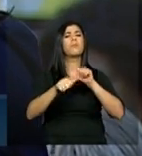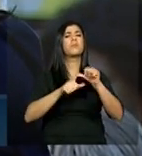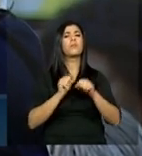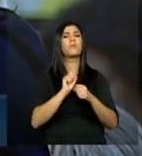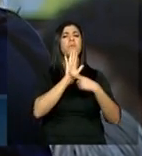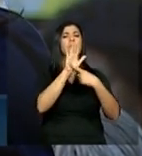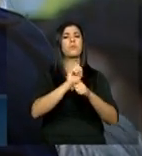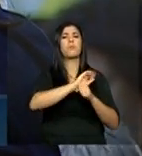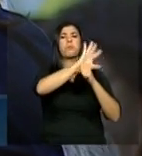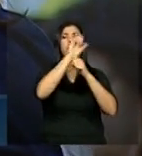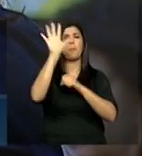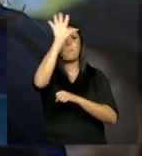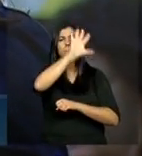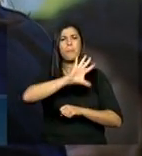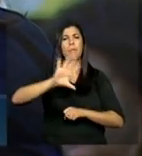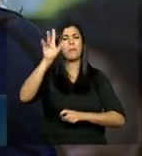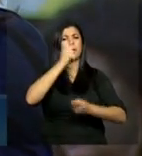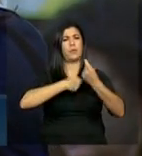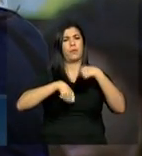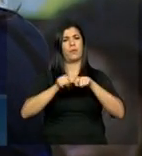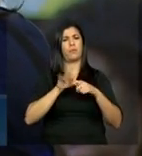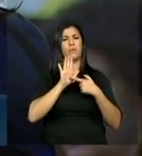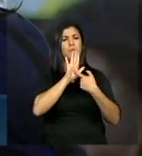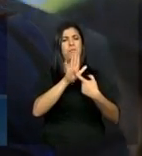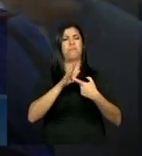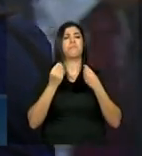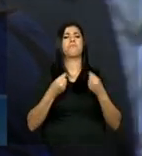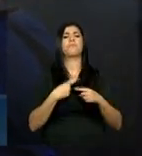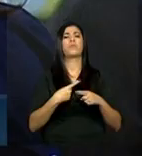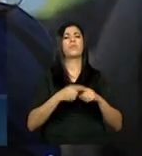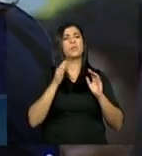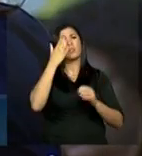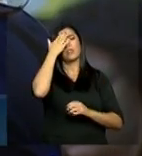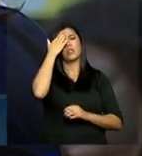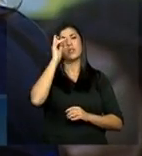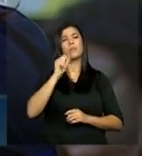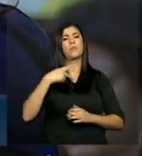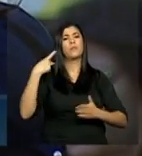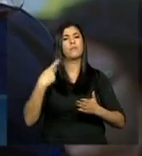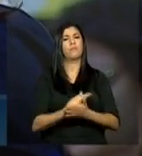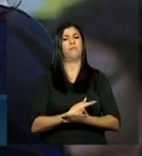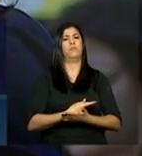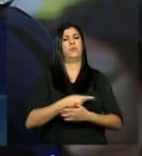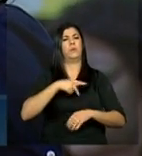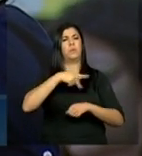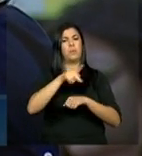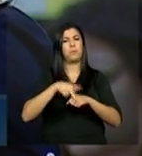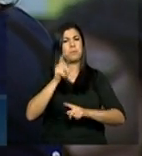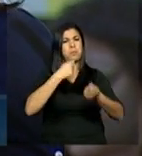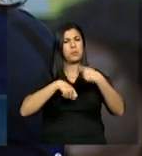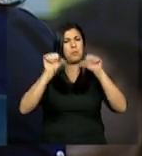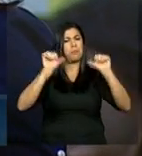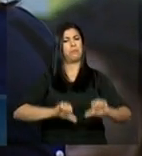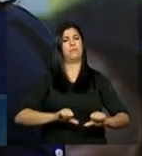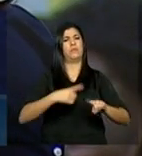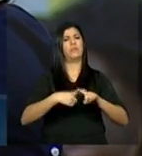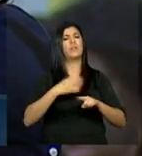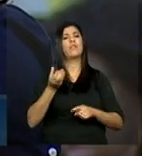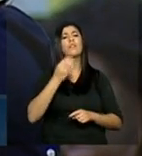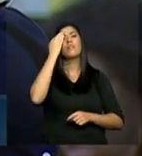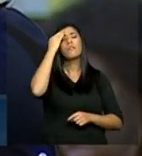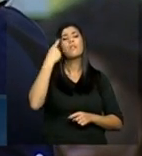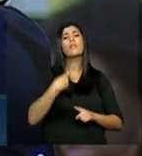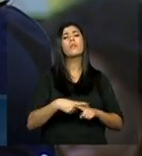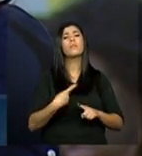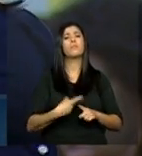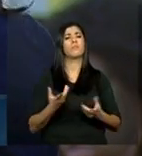cenário macroeconômico com a apresentação, porque a gente sabe que a situação econômica não está boa. E eu até queria entender um pouco por